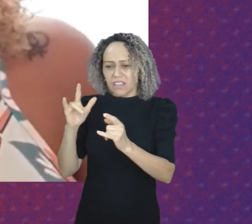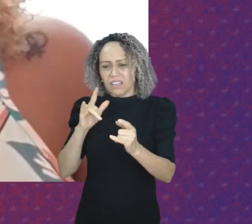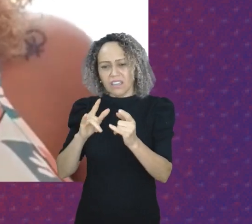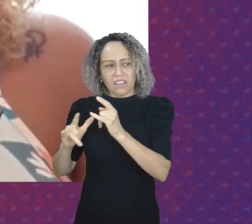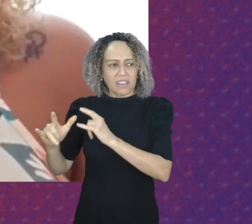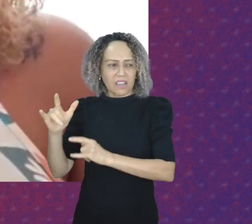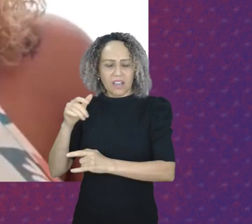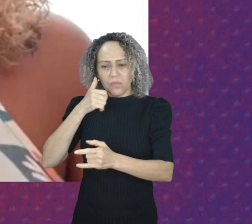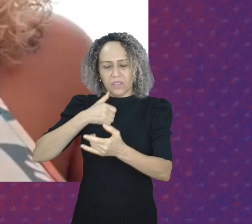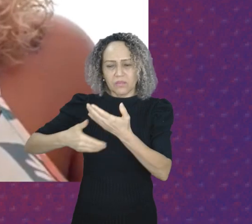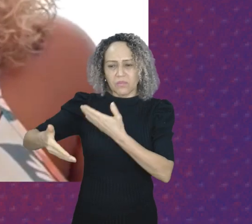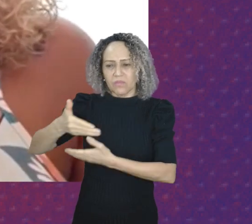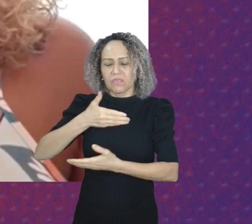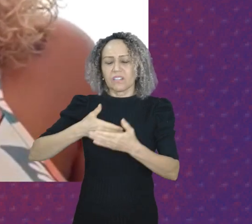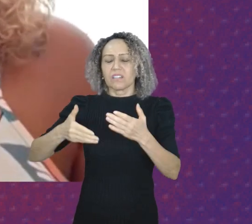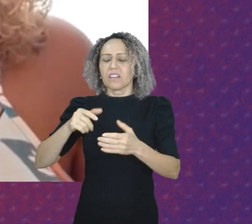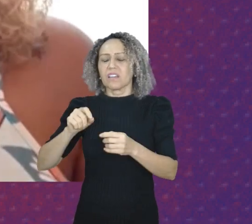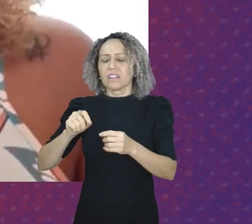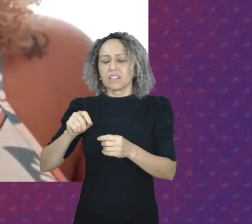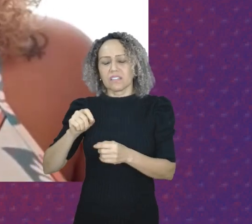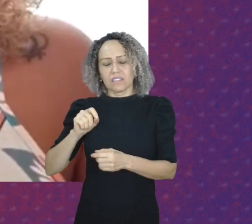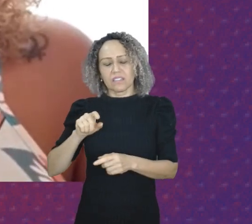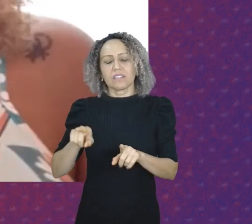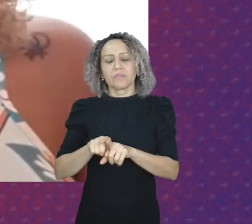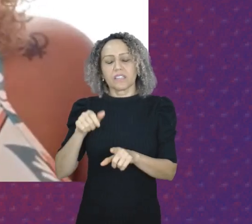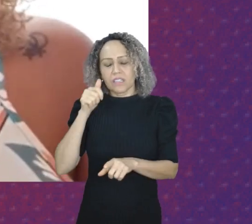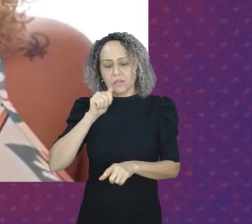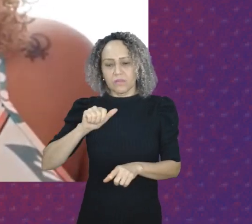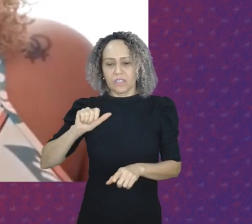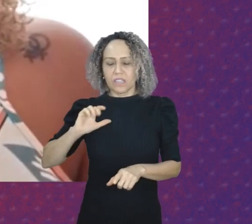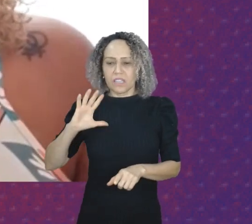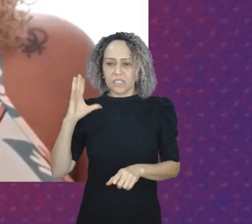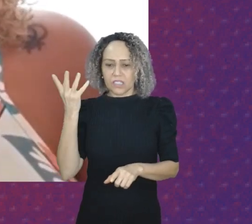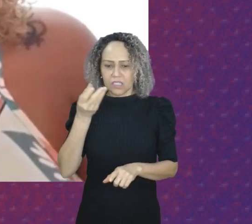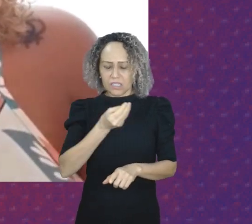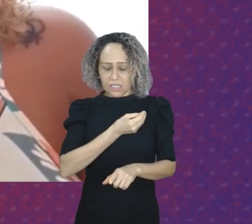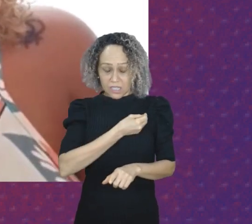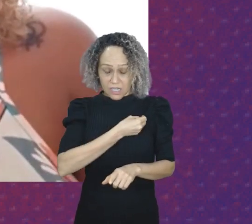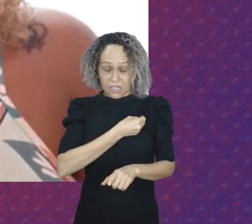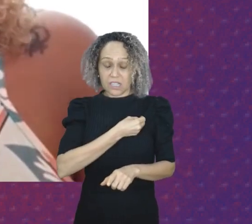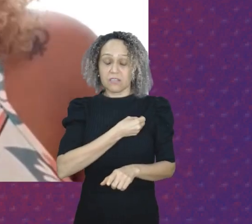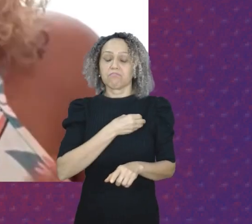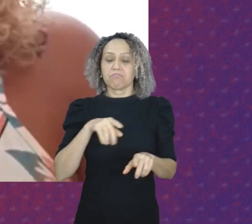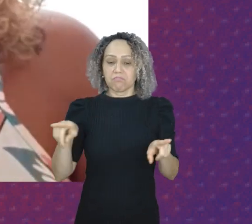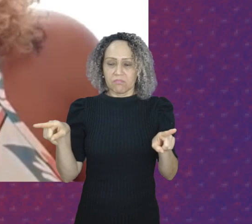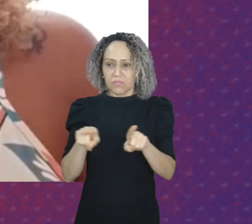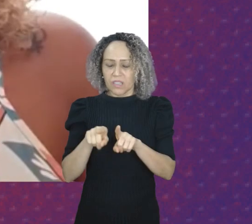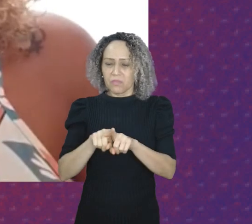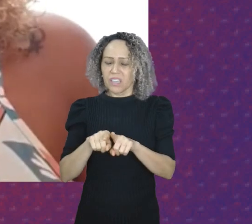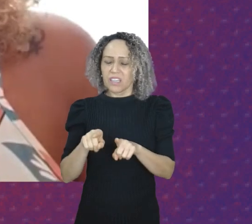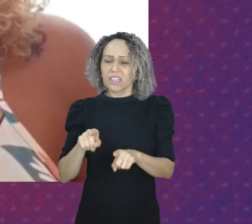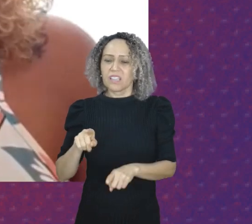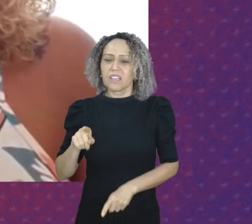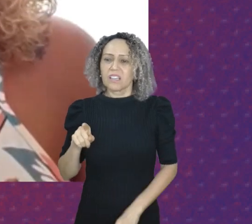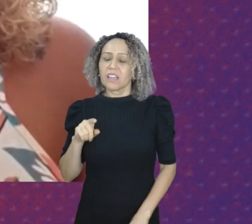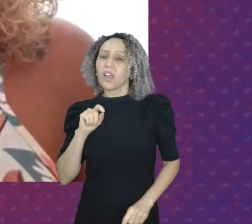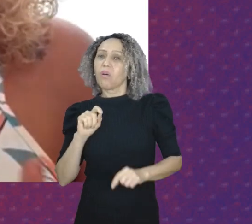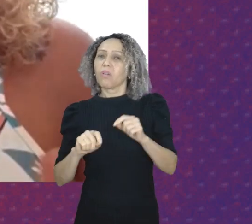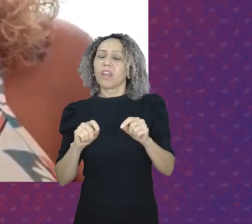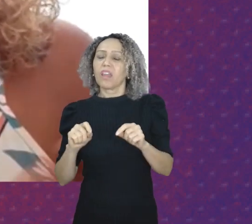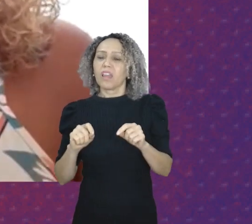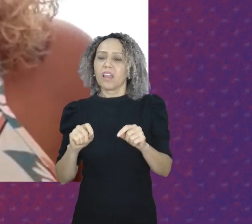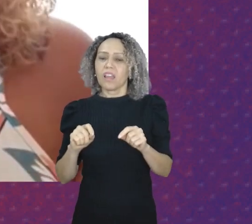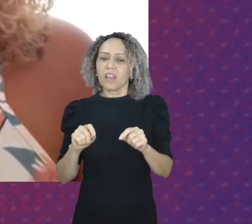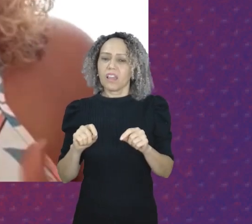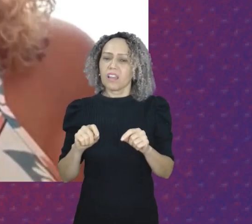né? E tem as mulheres trans, que hoje tem um novo, não é? Porque